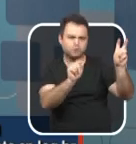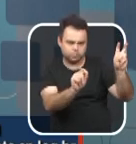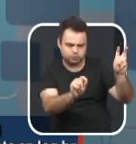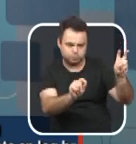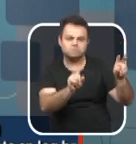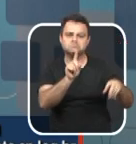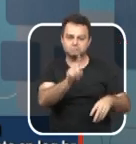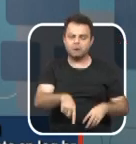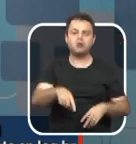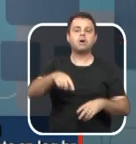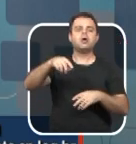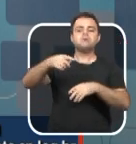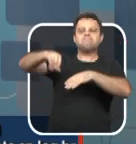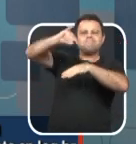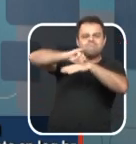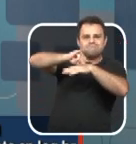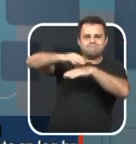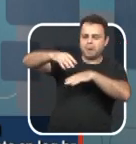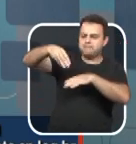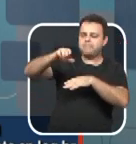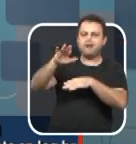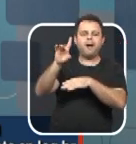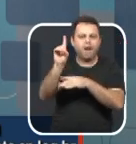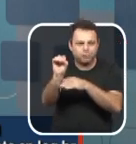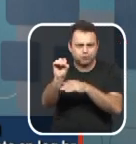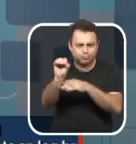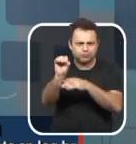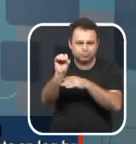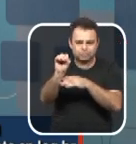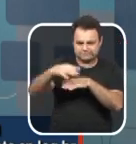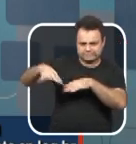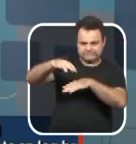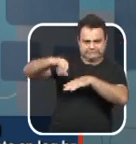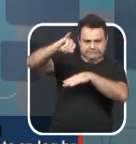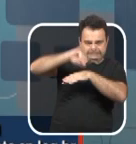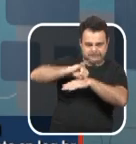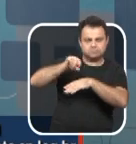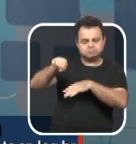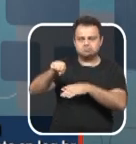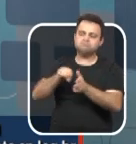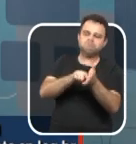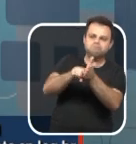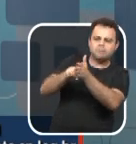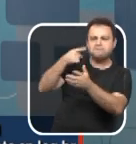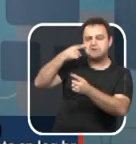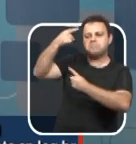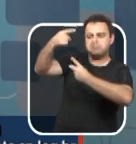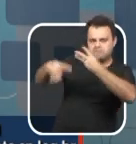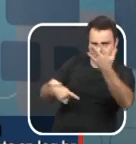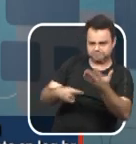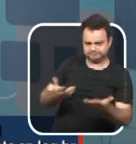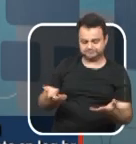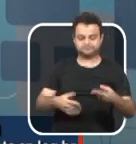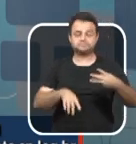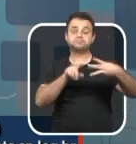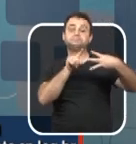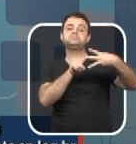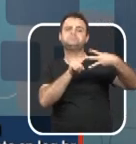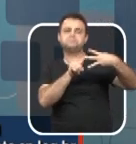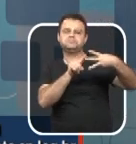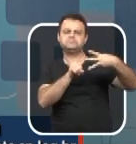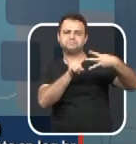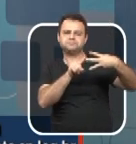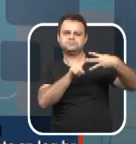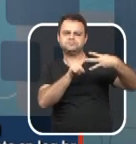regra o regime de exploração das atividades desenvolvidas no mercado municipal dispõe sobre o